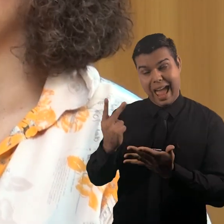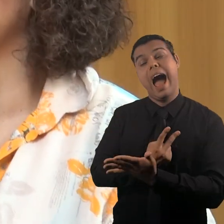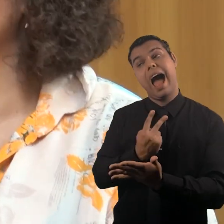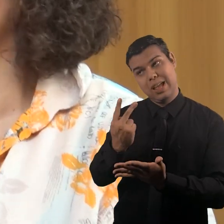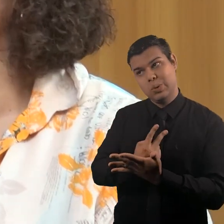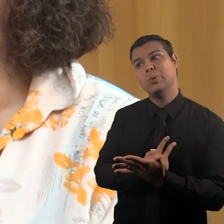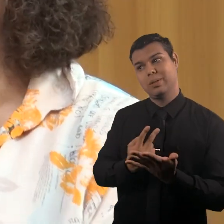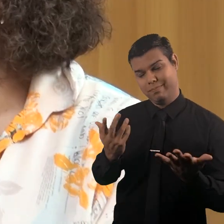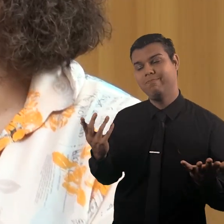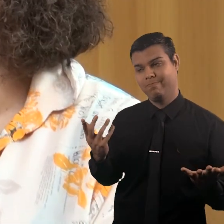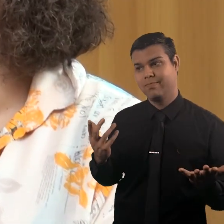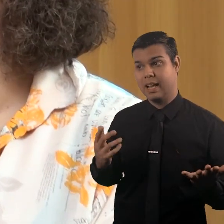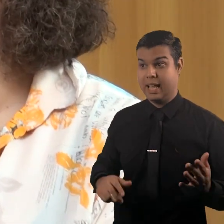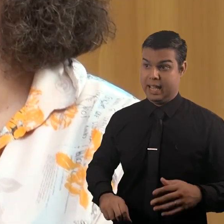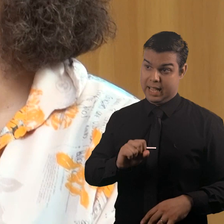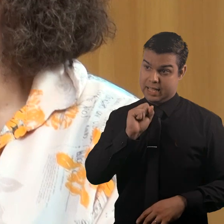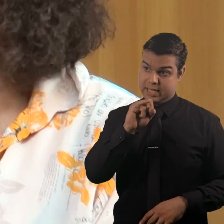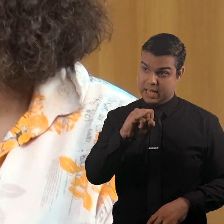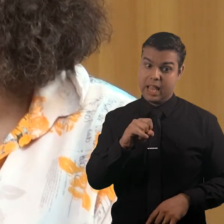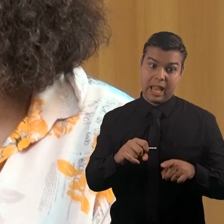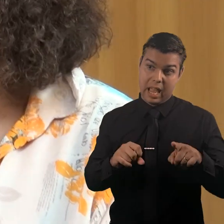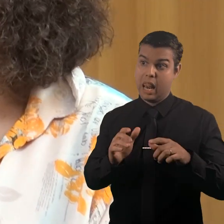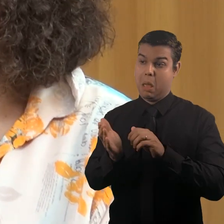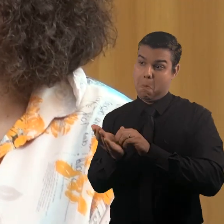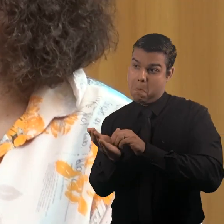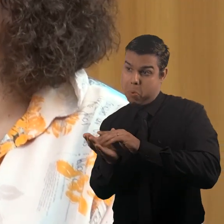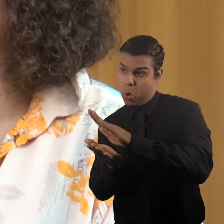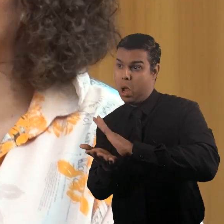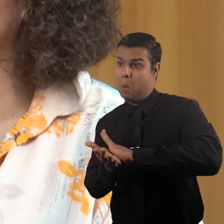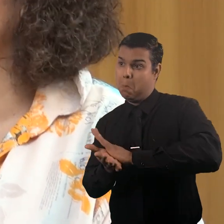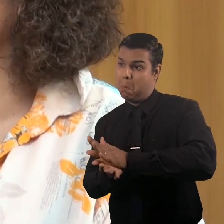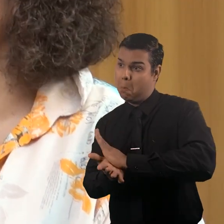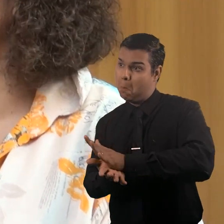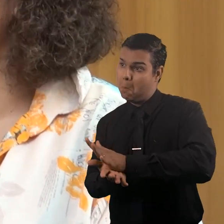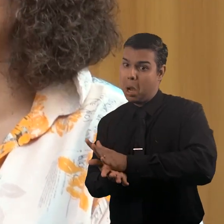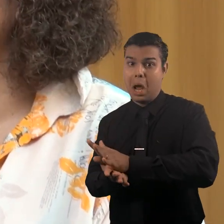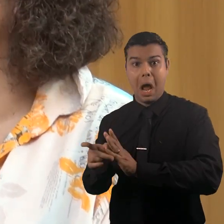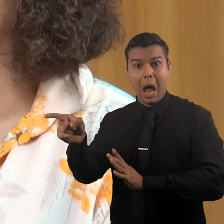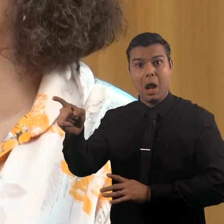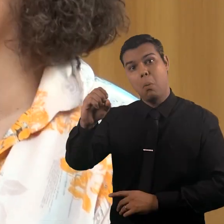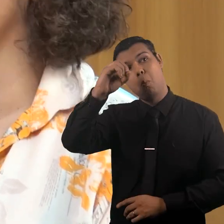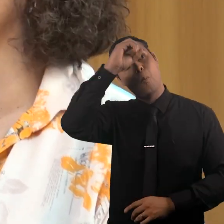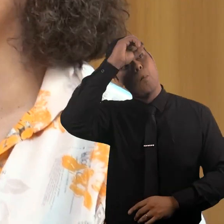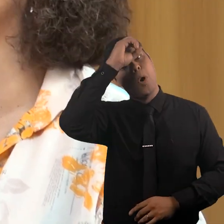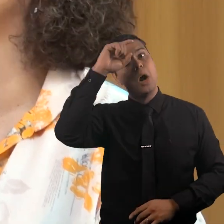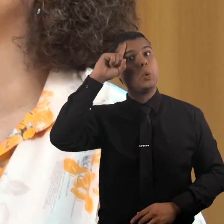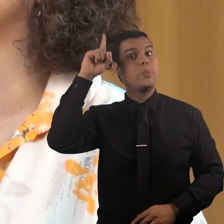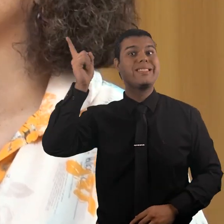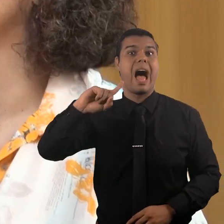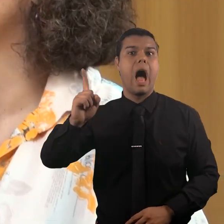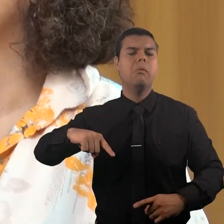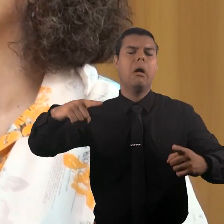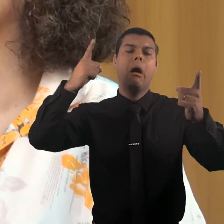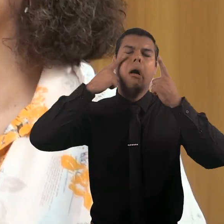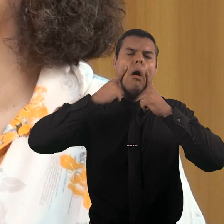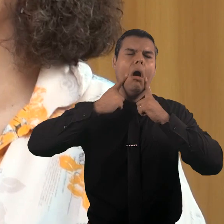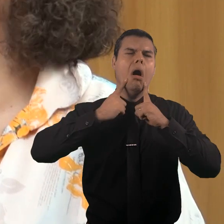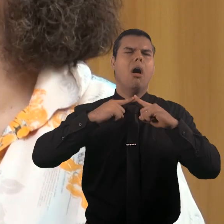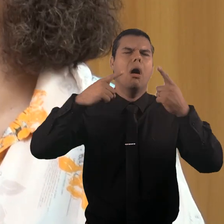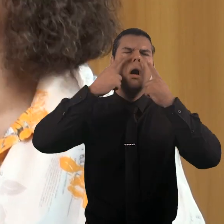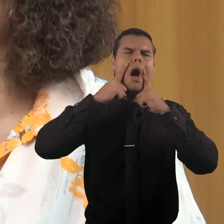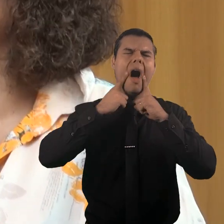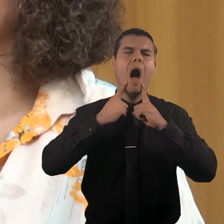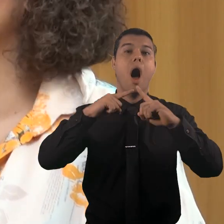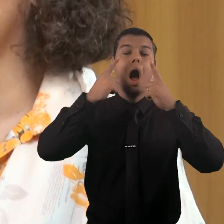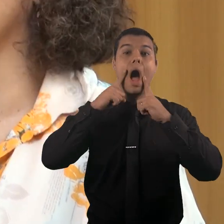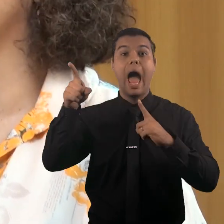coisa legal. Então, quando ela sofreu essa dispensa discriminatória, ela nem sabia que ela tinha sofrido isso. Então, ela